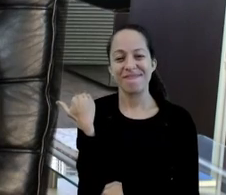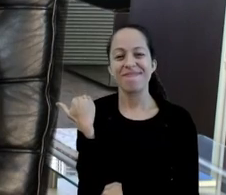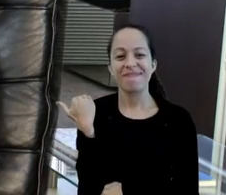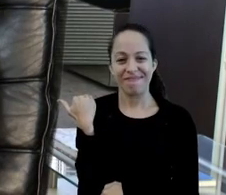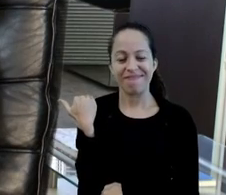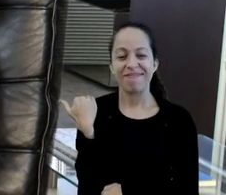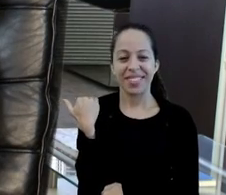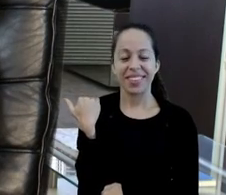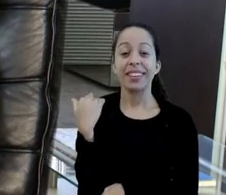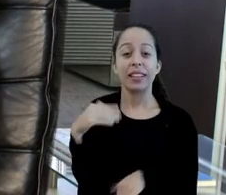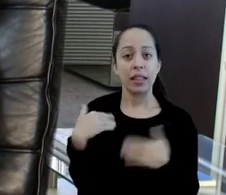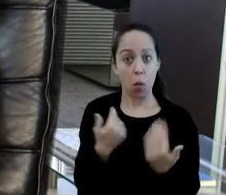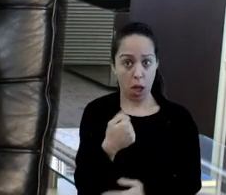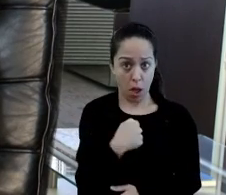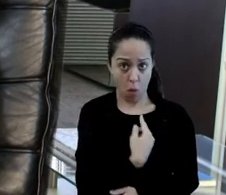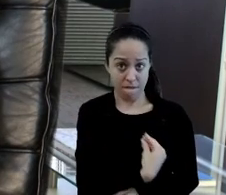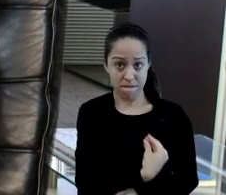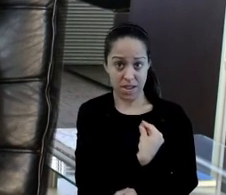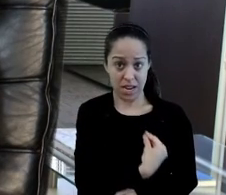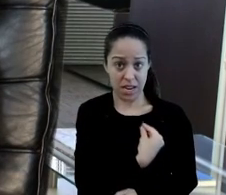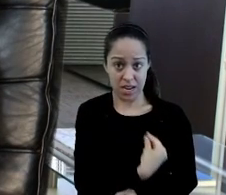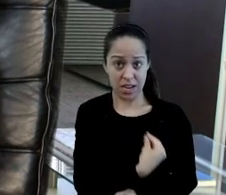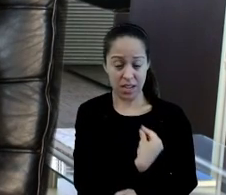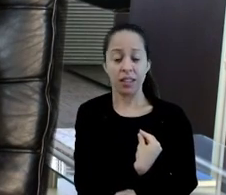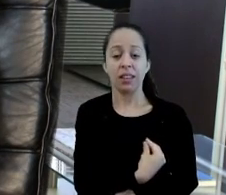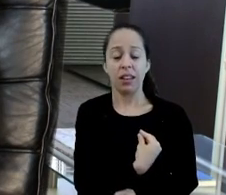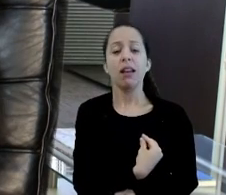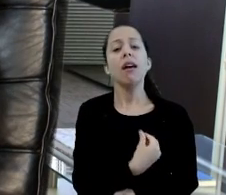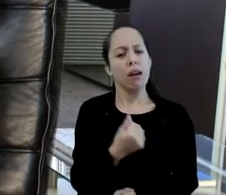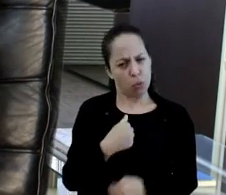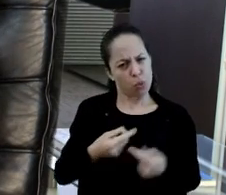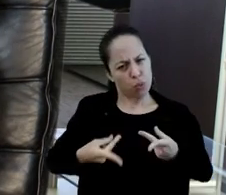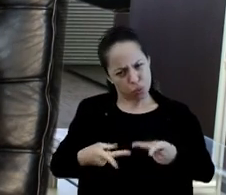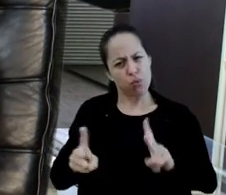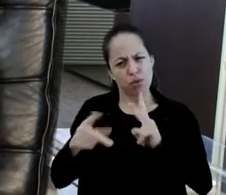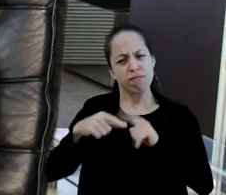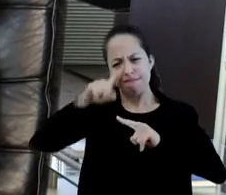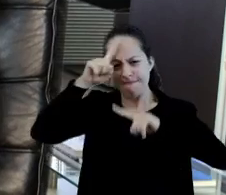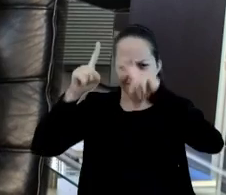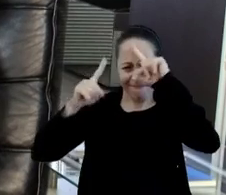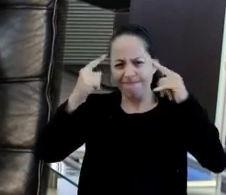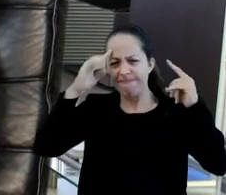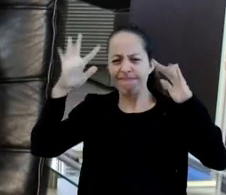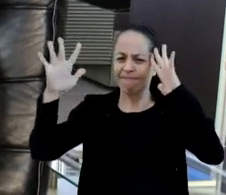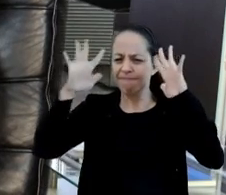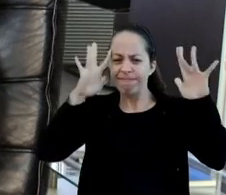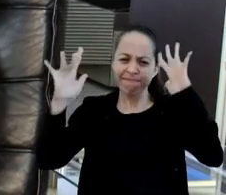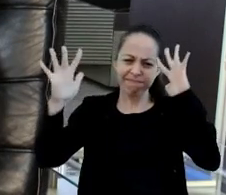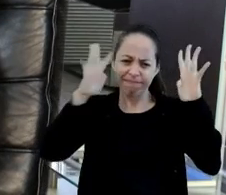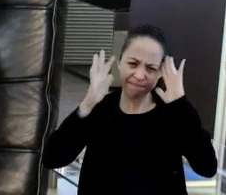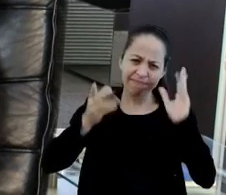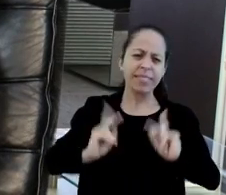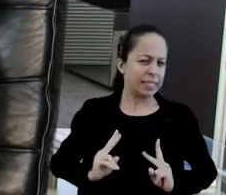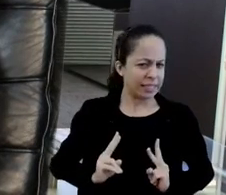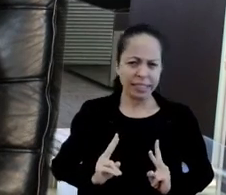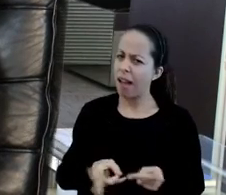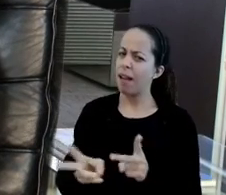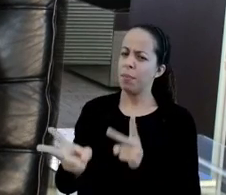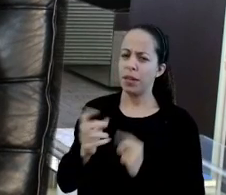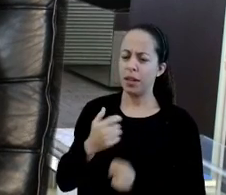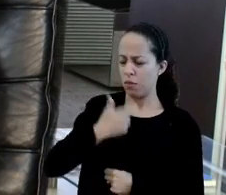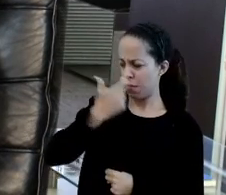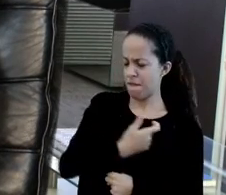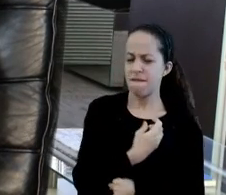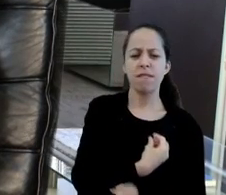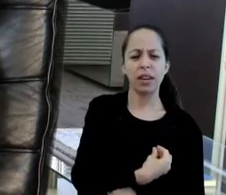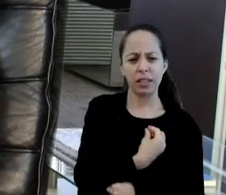essa noite eu listei 38 ações, que creio que são recordes em minha vida, e